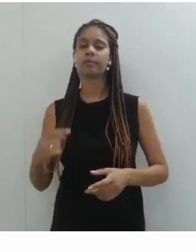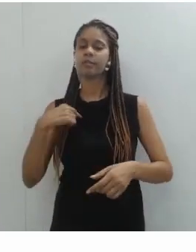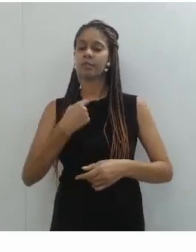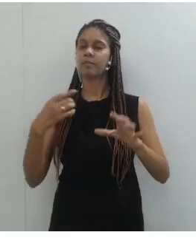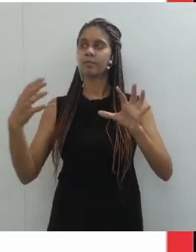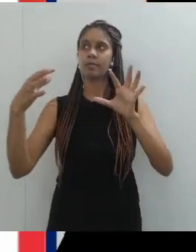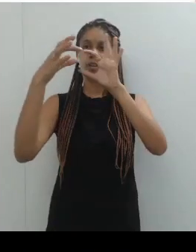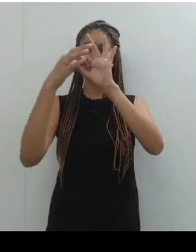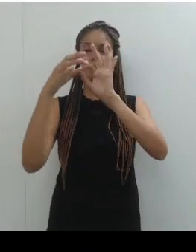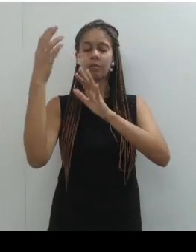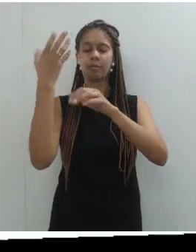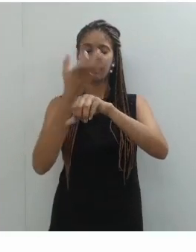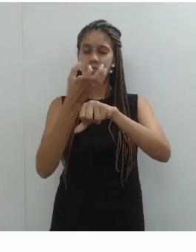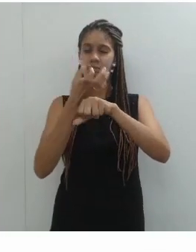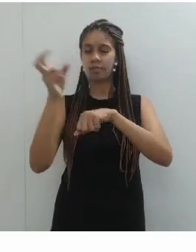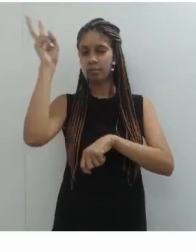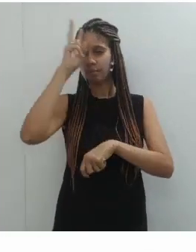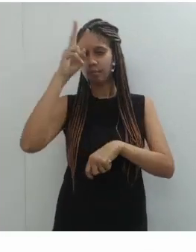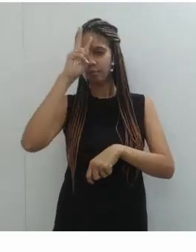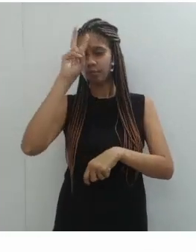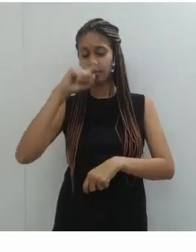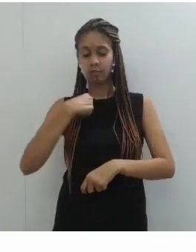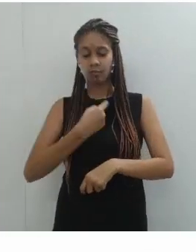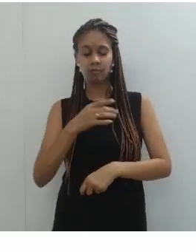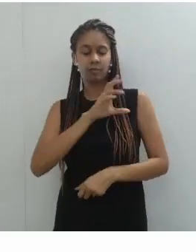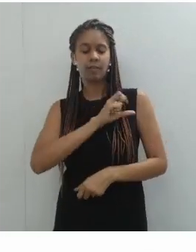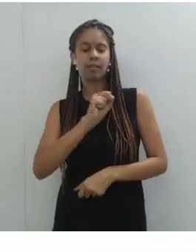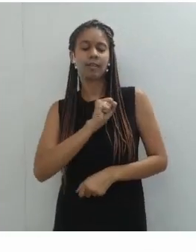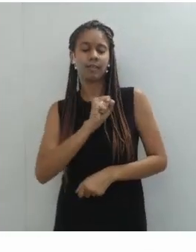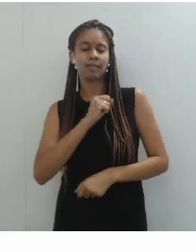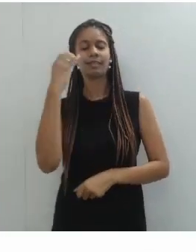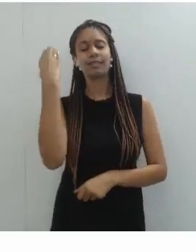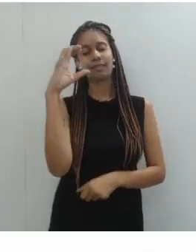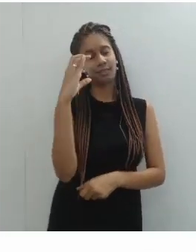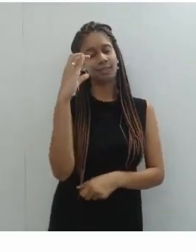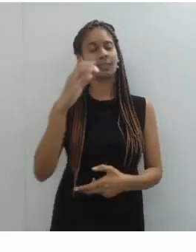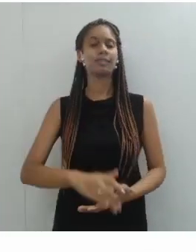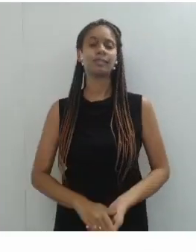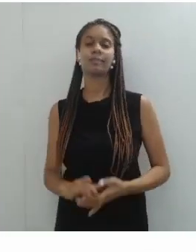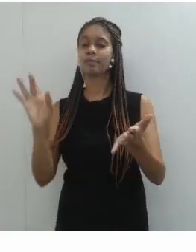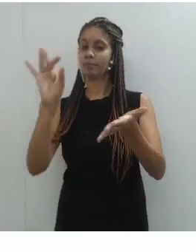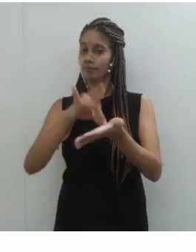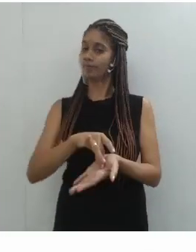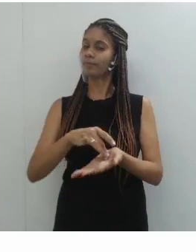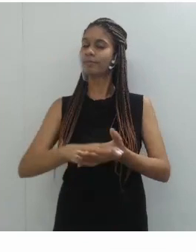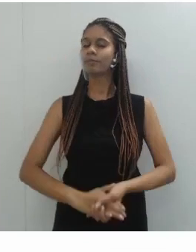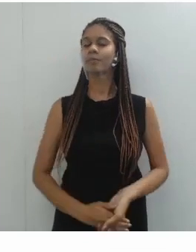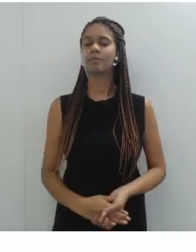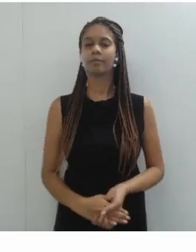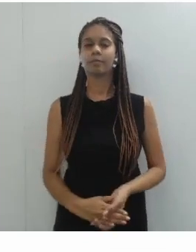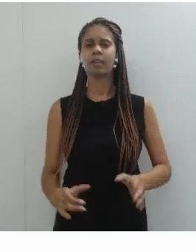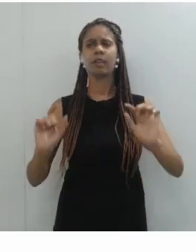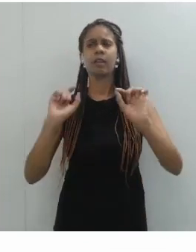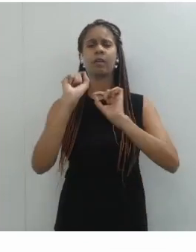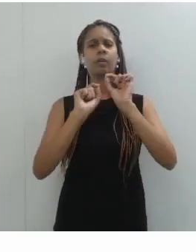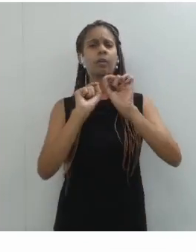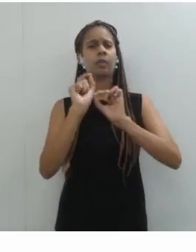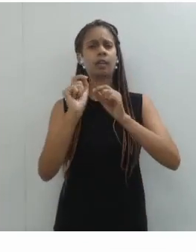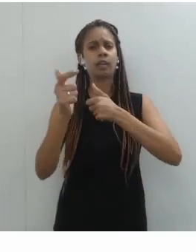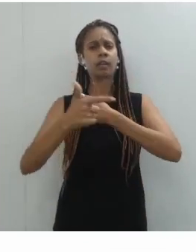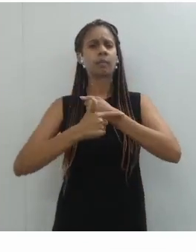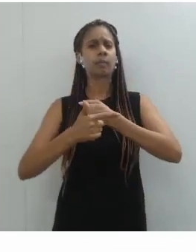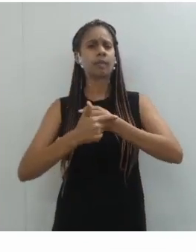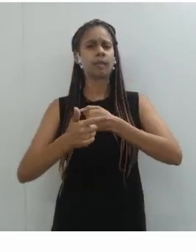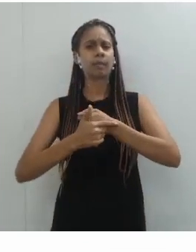amada disciplina ou nossa tão amada ciência, na verdade. E qual é o papel do